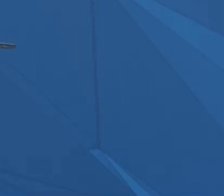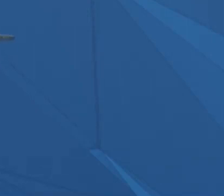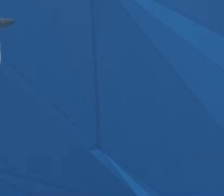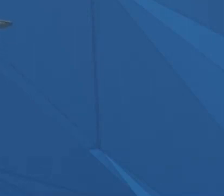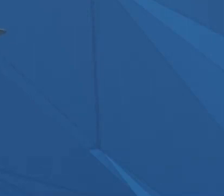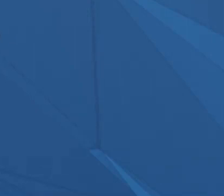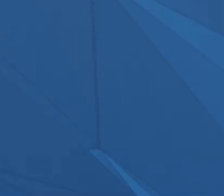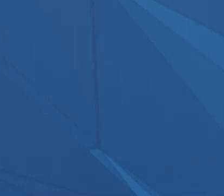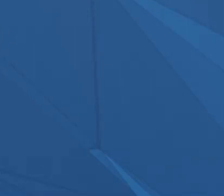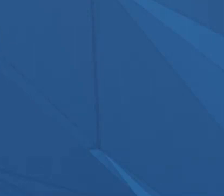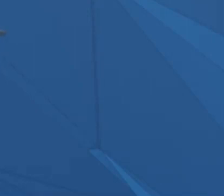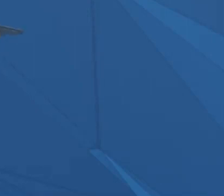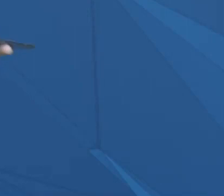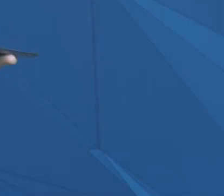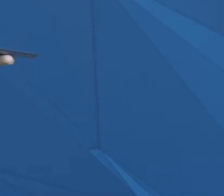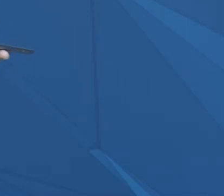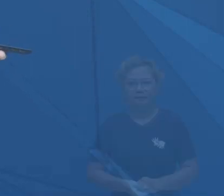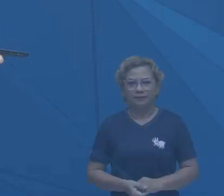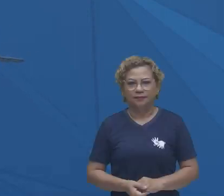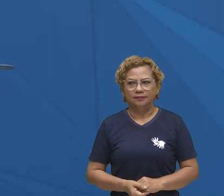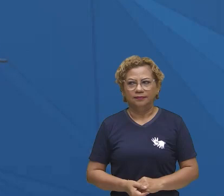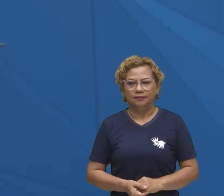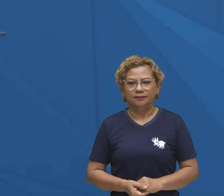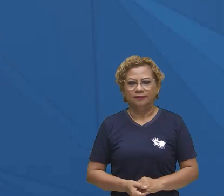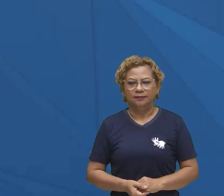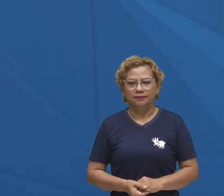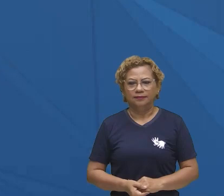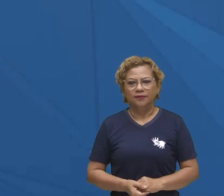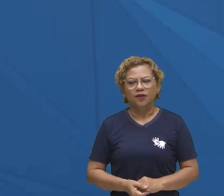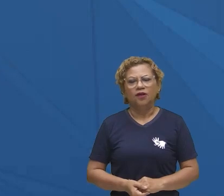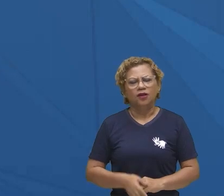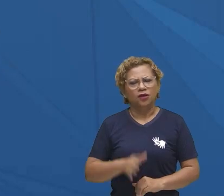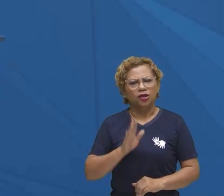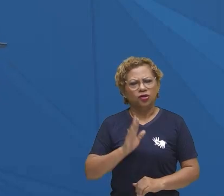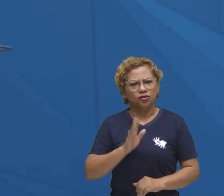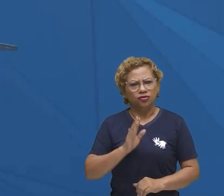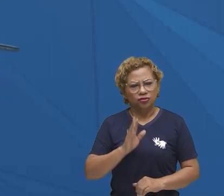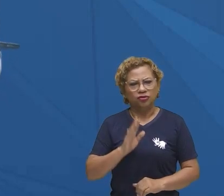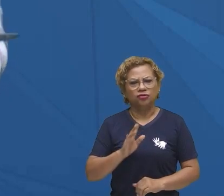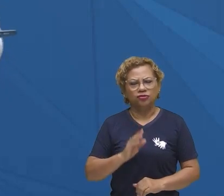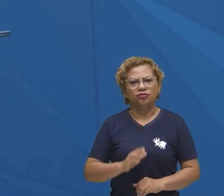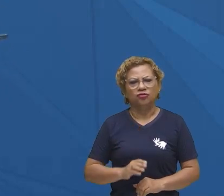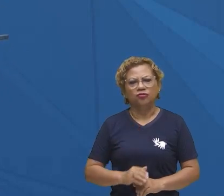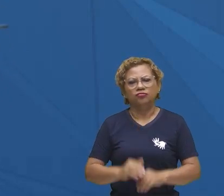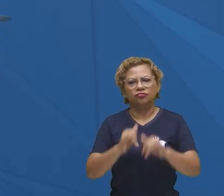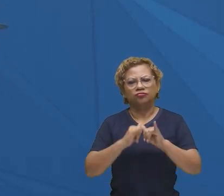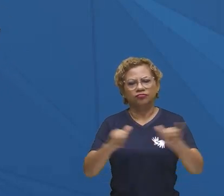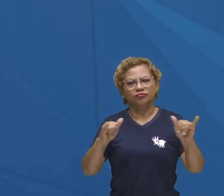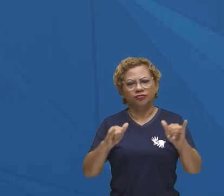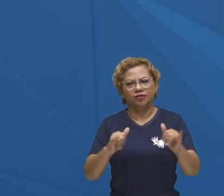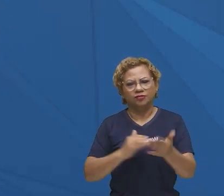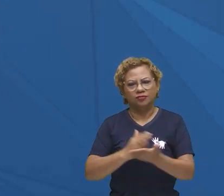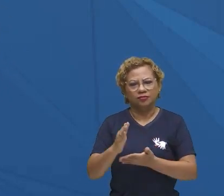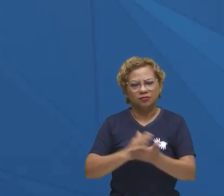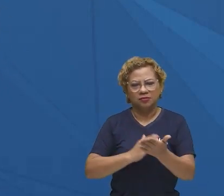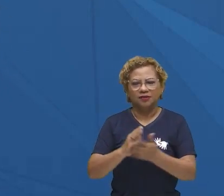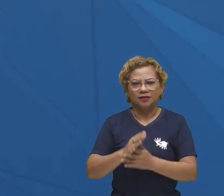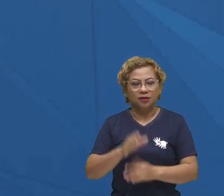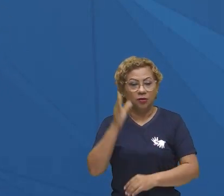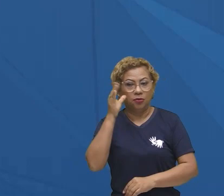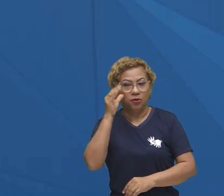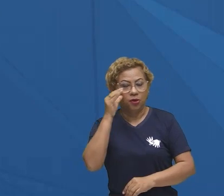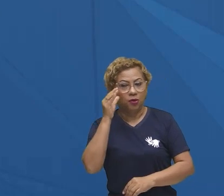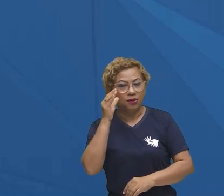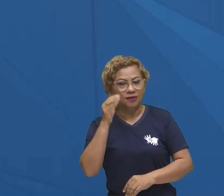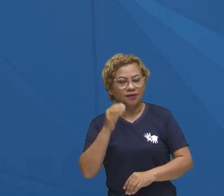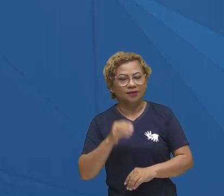significa dizer, no melhor dos exemplos eu falei para vocês, né, que ele tá ali, a gente às vezes tá curiosa, quer saber, não quer se identificar. Mas